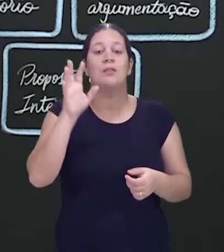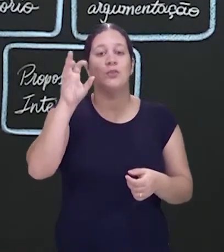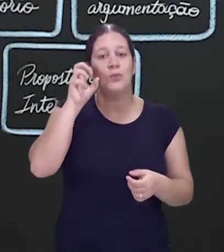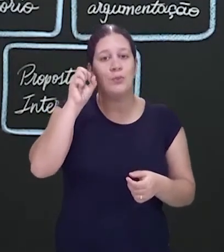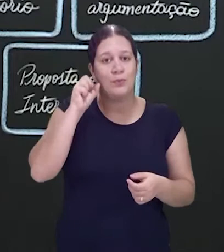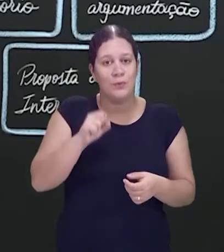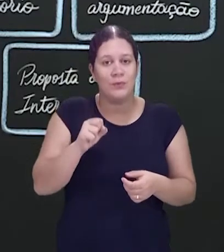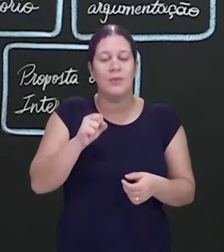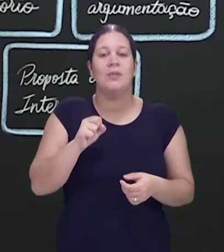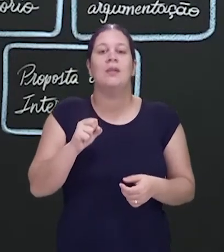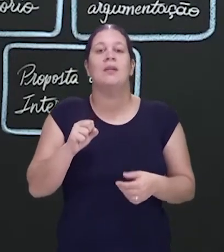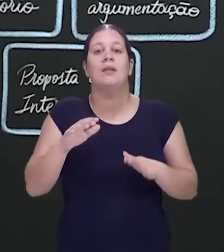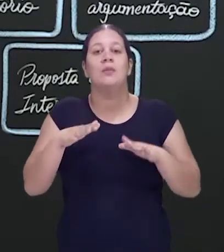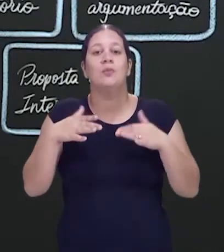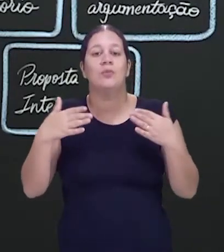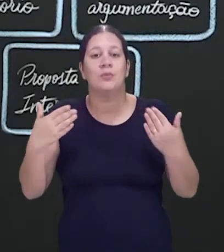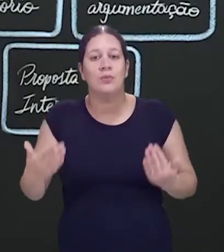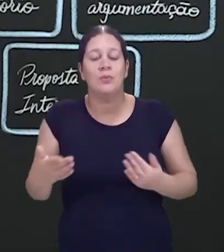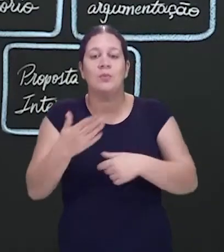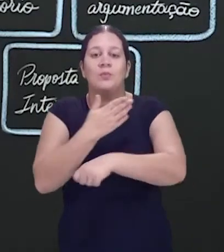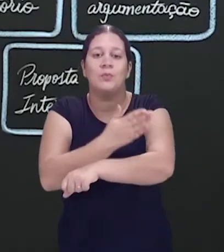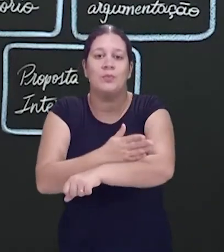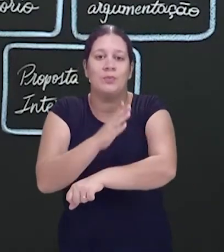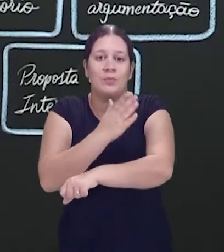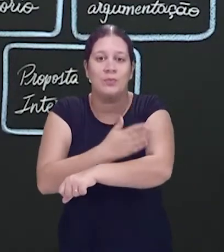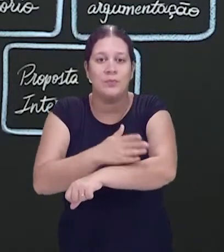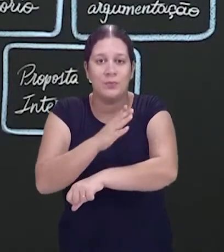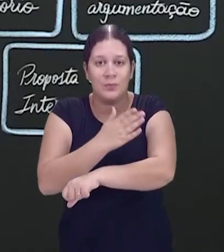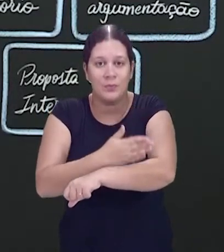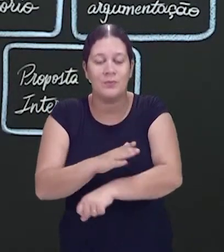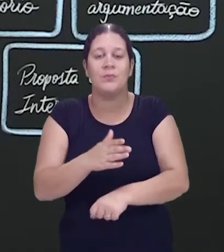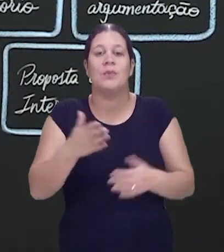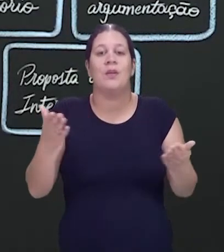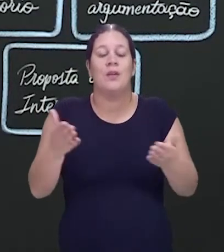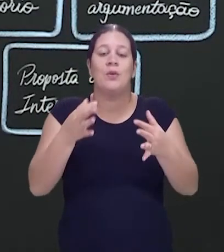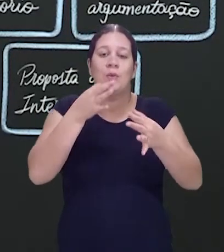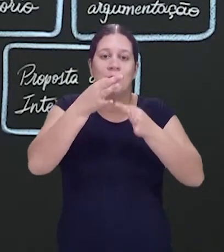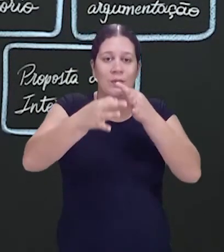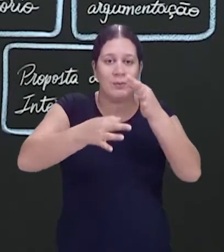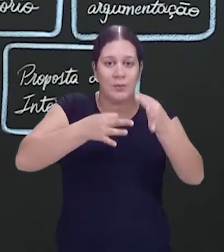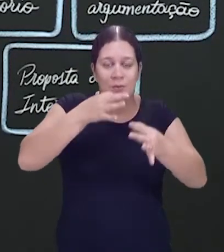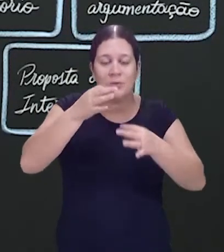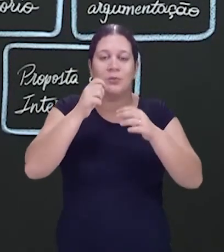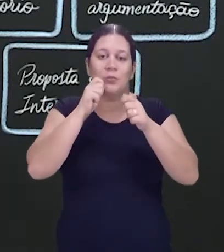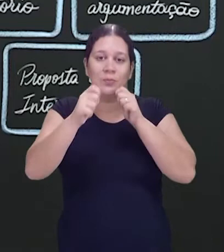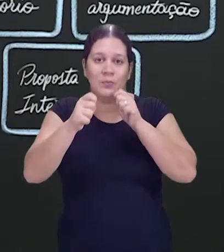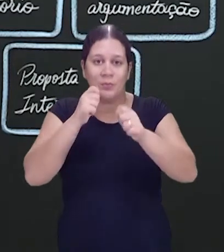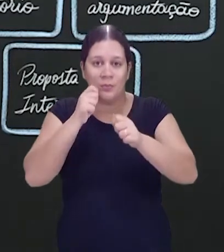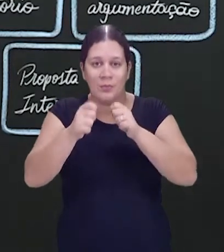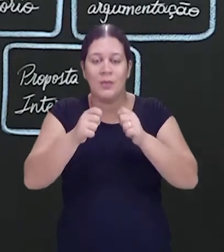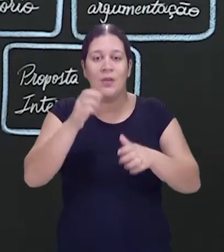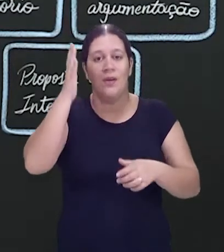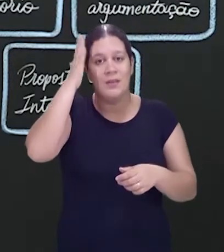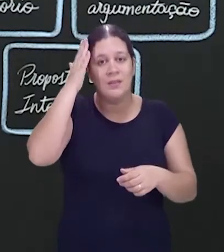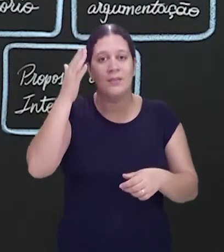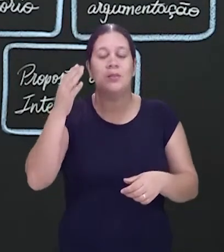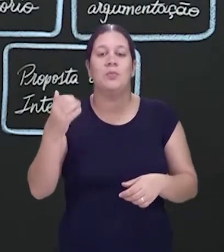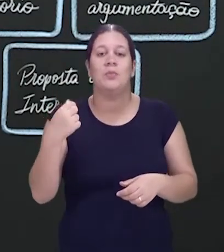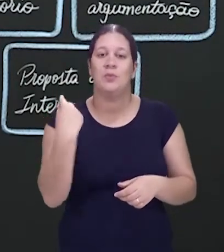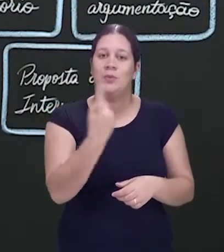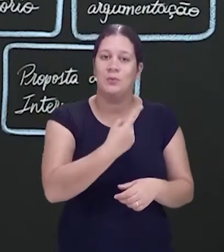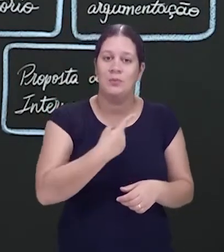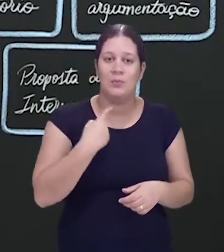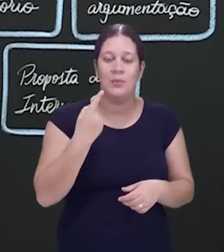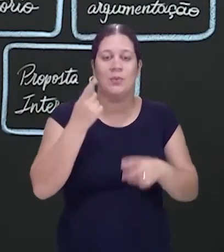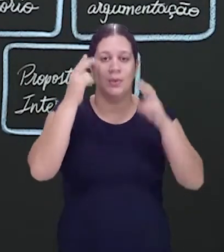né? De escutar a opinião do outro. Então, esse exercício do texto dissertativo e argumentativo também é um bom exercício para a gente saber até que ponto